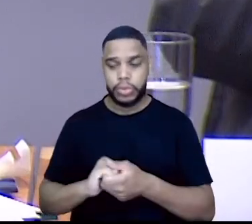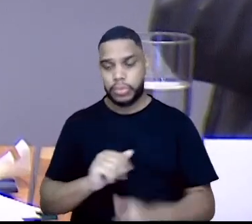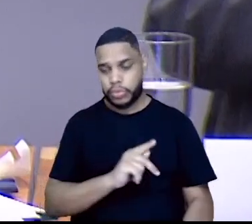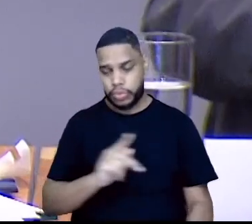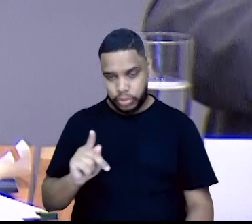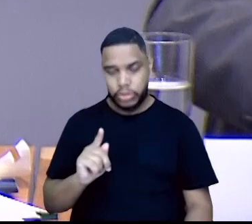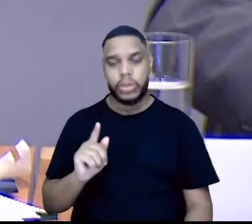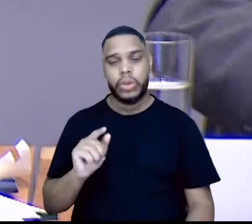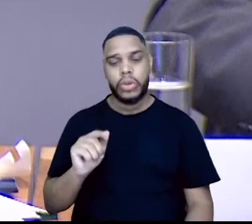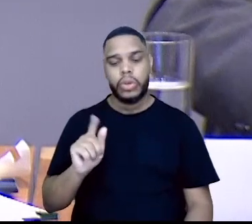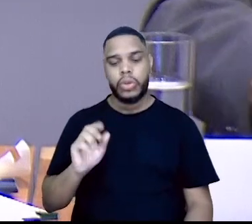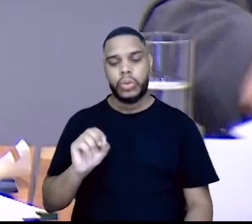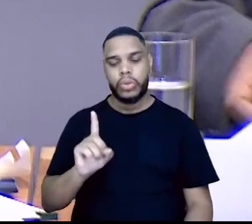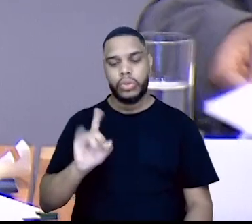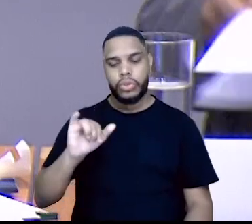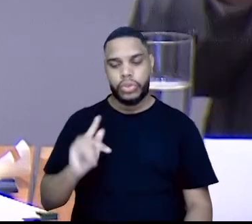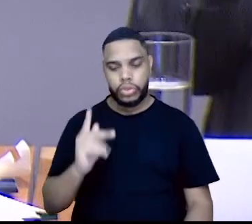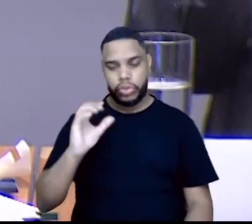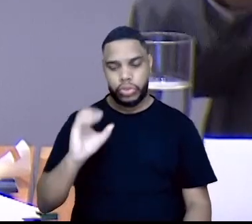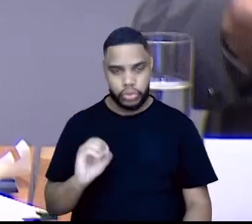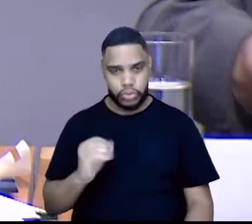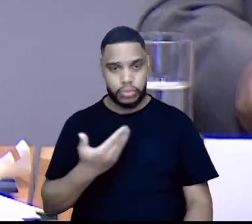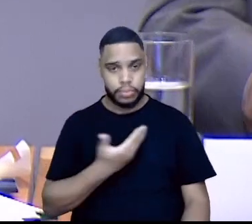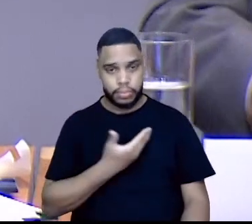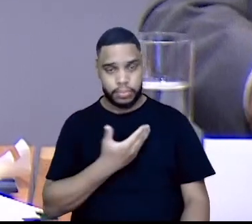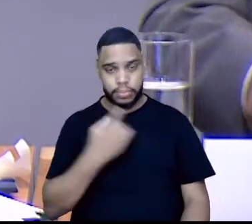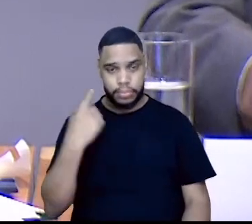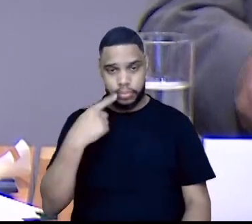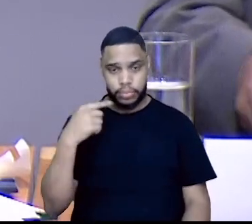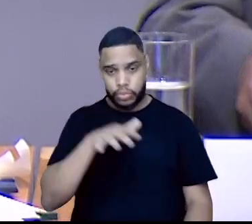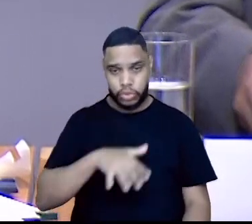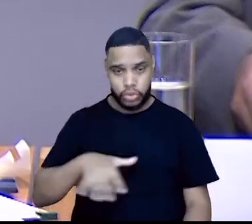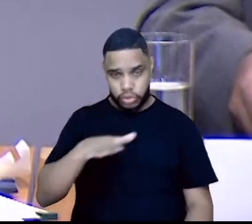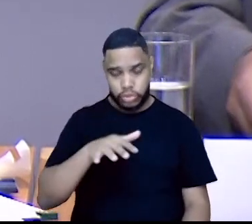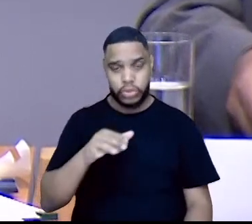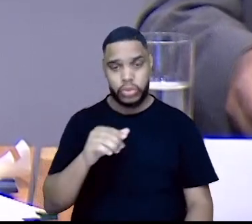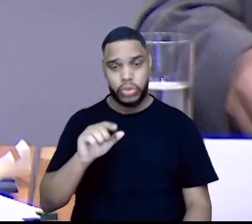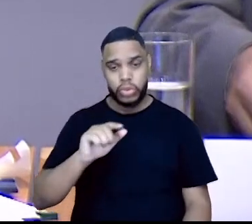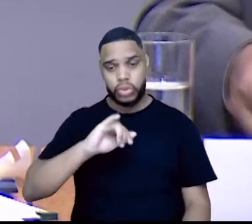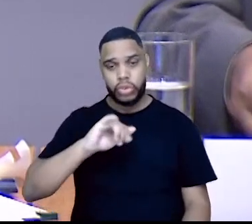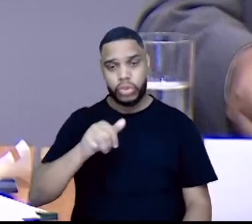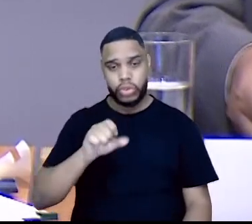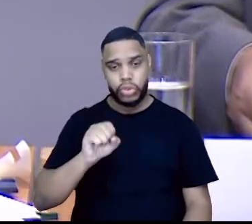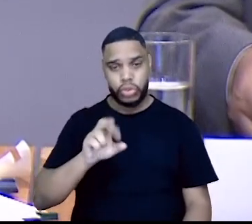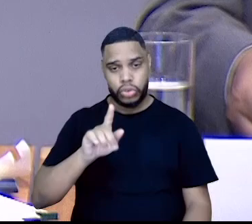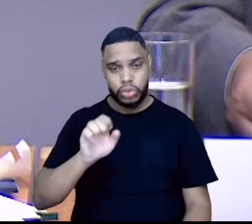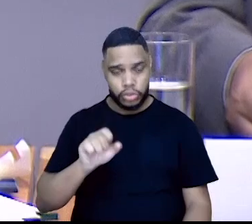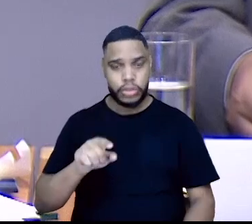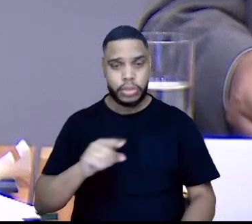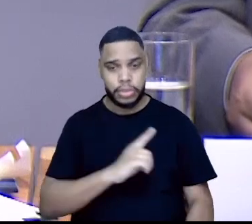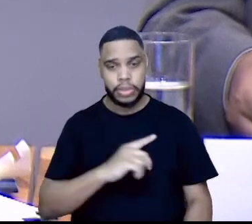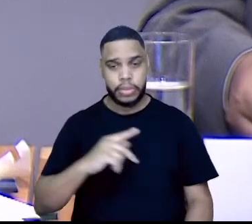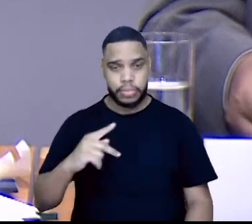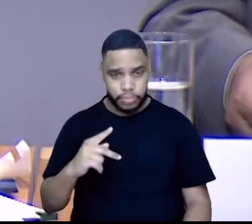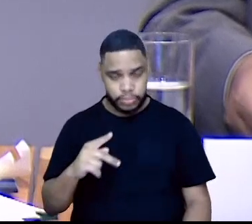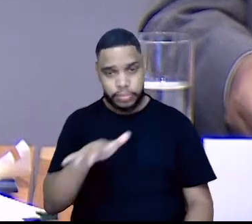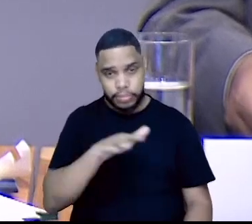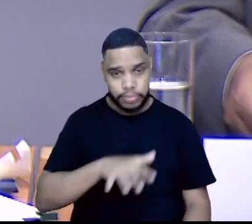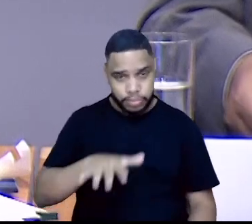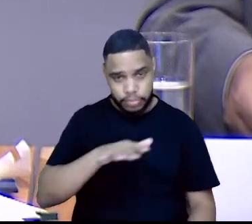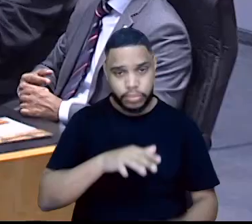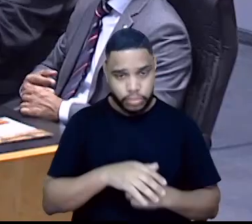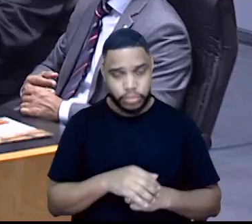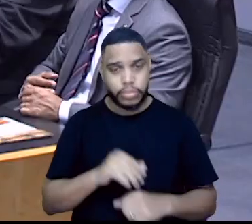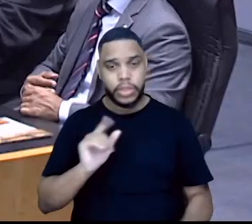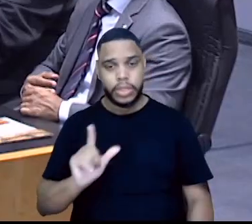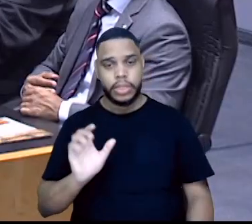Godinho Delgado, meu querido amigo advogado-geral da União, Jorge Messias, e o defensor público-geral, doutor